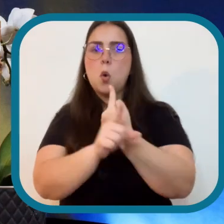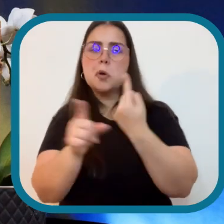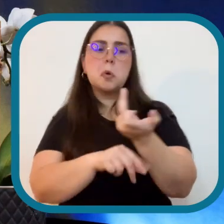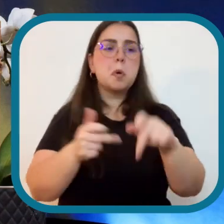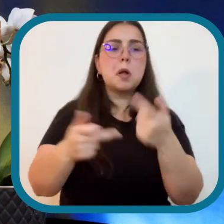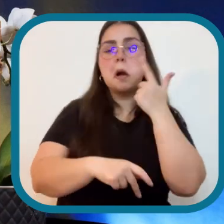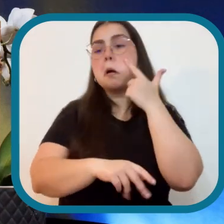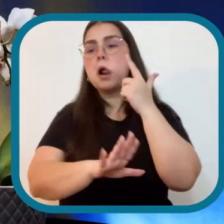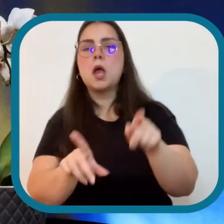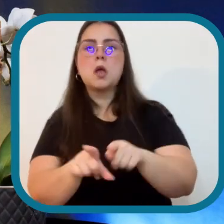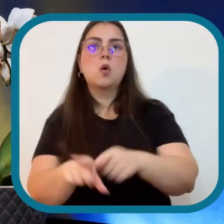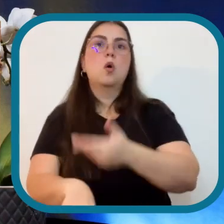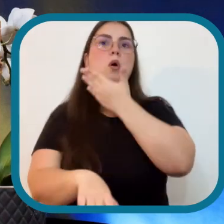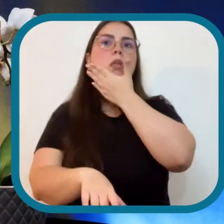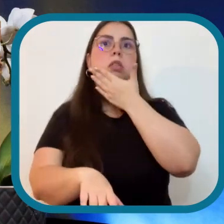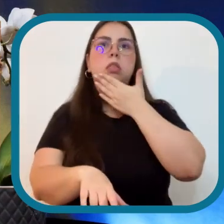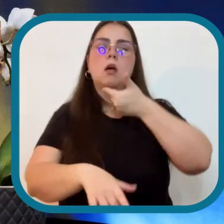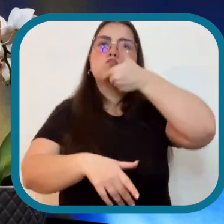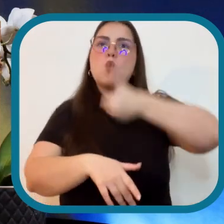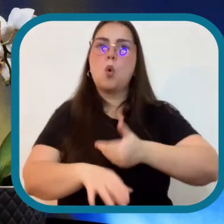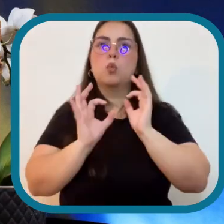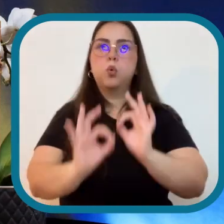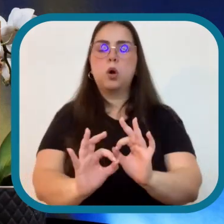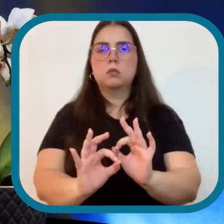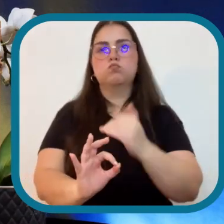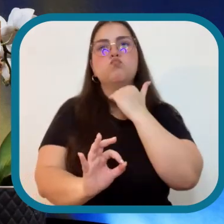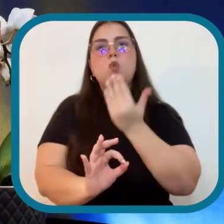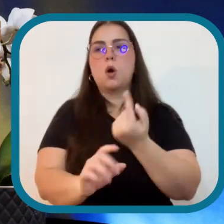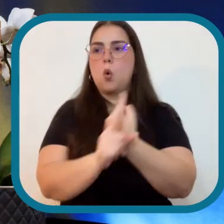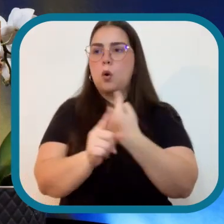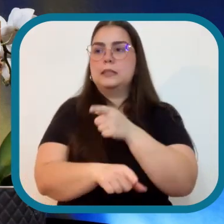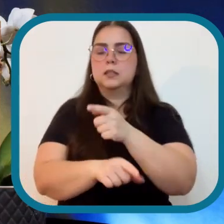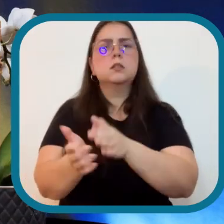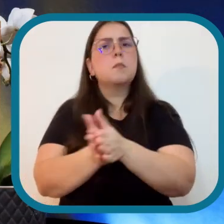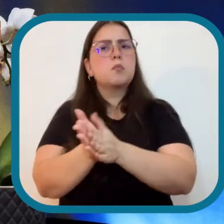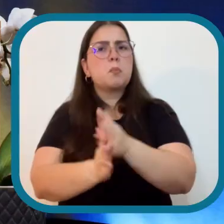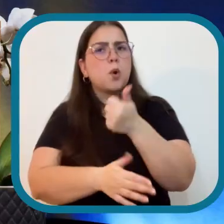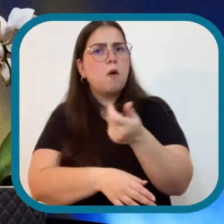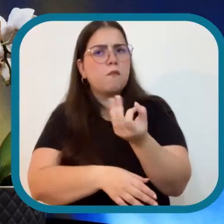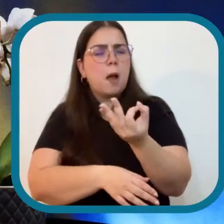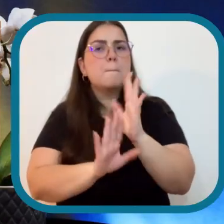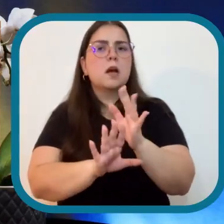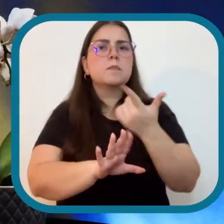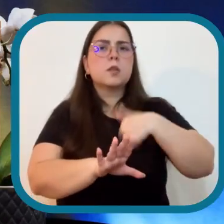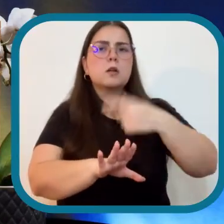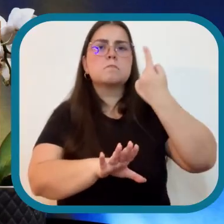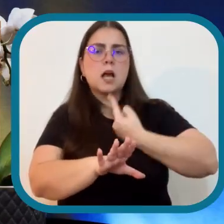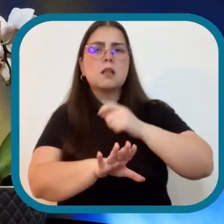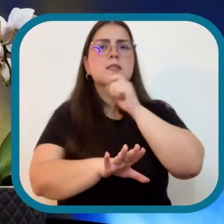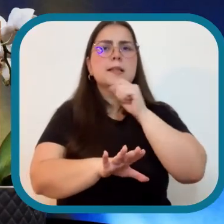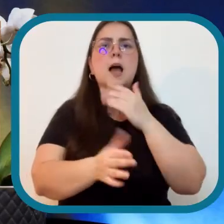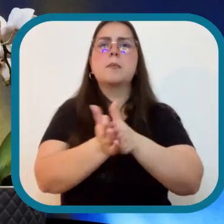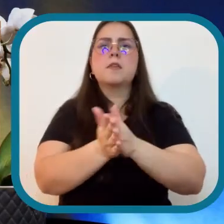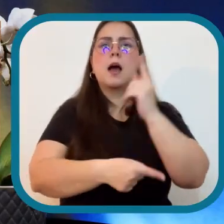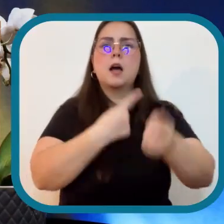é ser proficiente na utilização dessas ferramentas. Isso é útil. Mas mais importante do que isso é saber o que é possível e saber